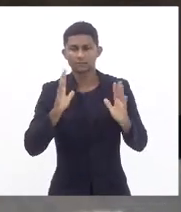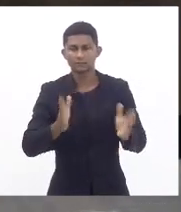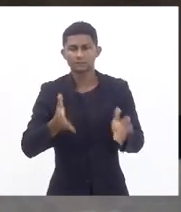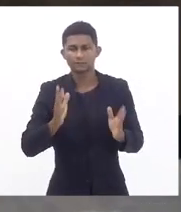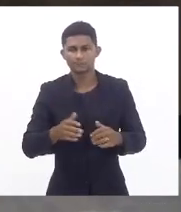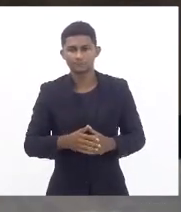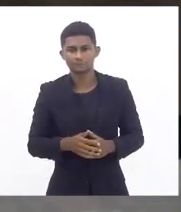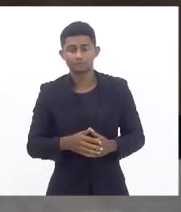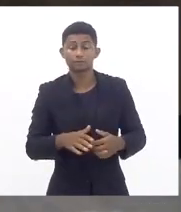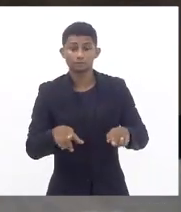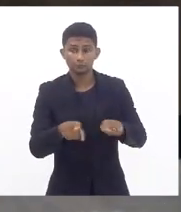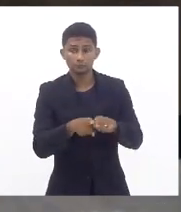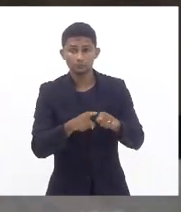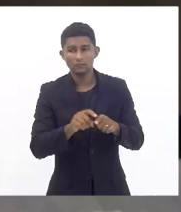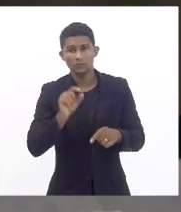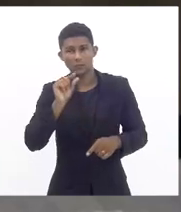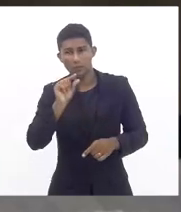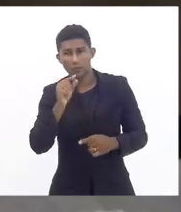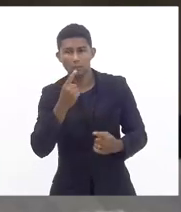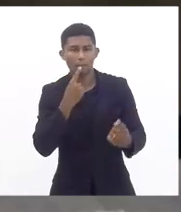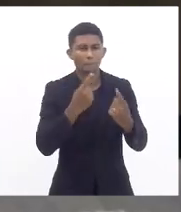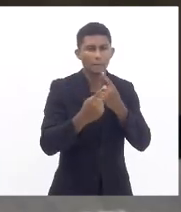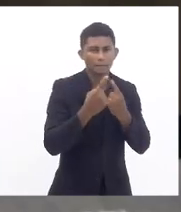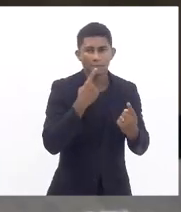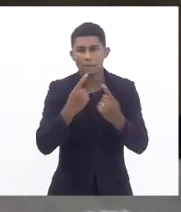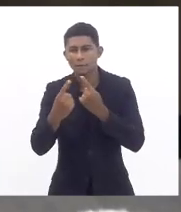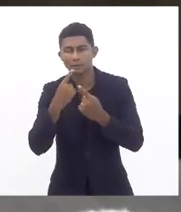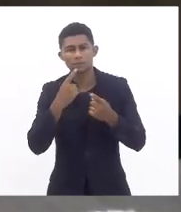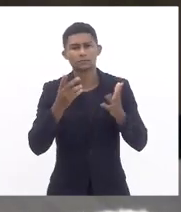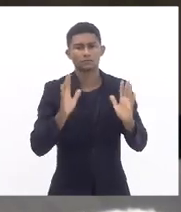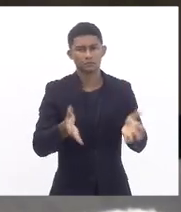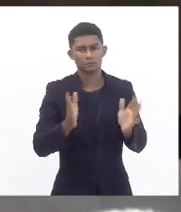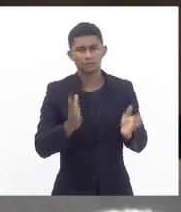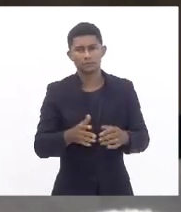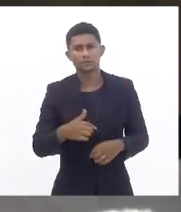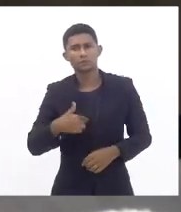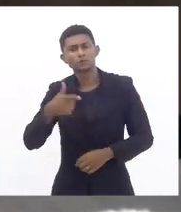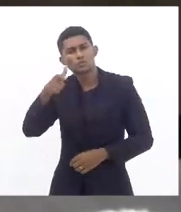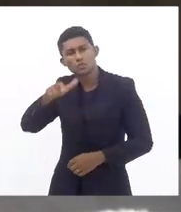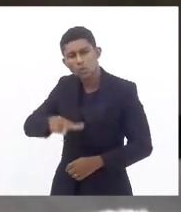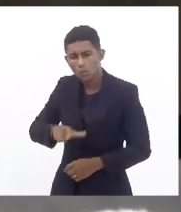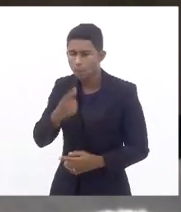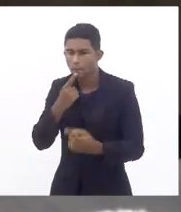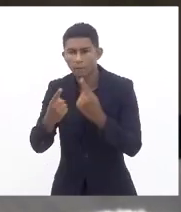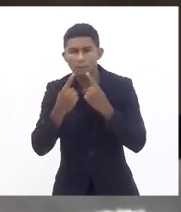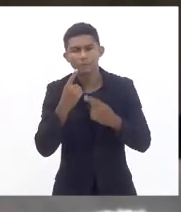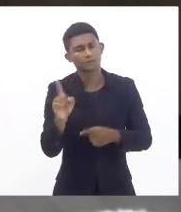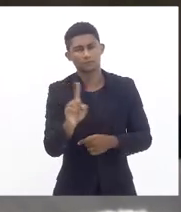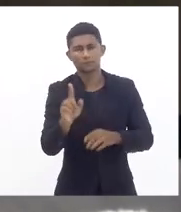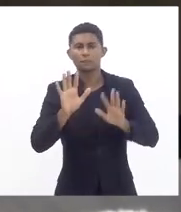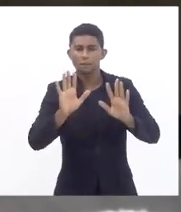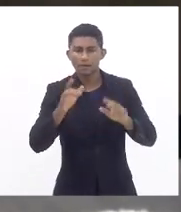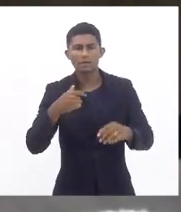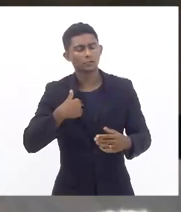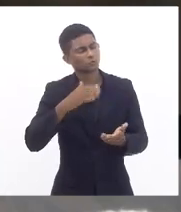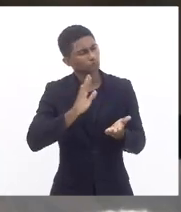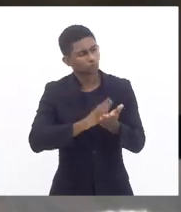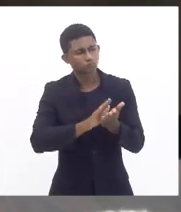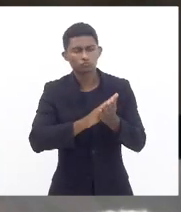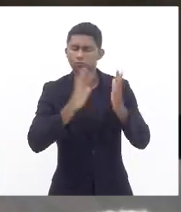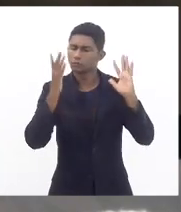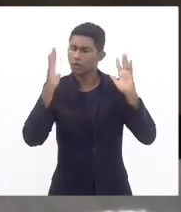e debati um pouco sobre o mérito dele, então não o farei de novo, mas quero elogiar novamente a